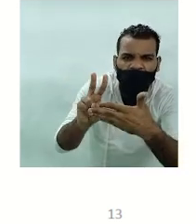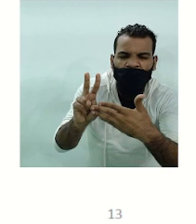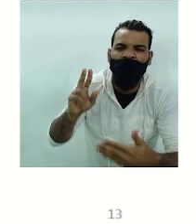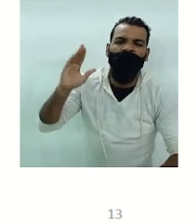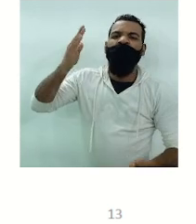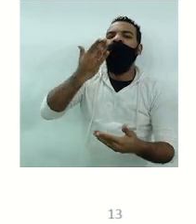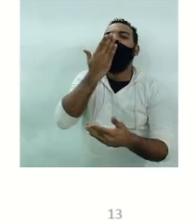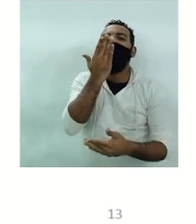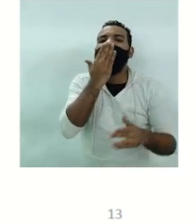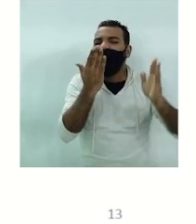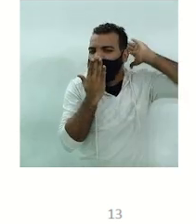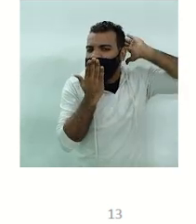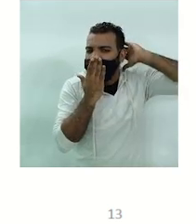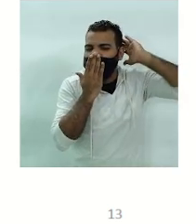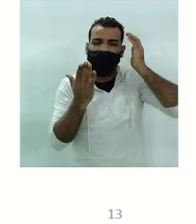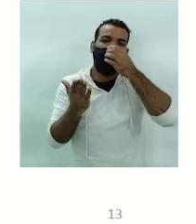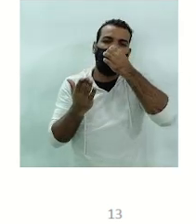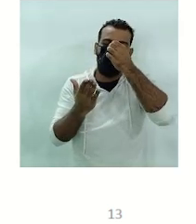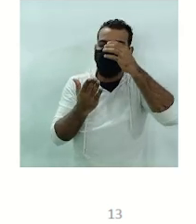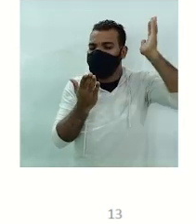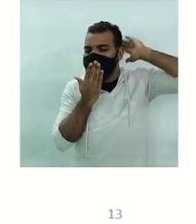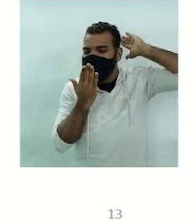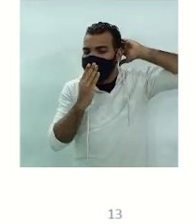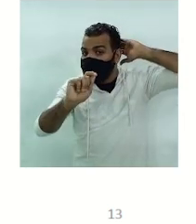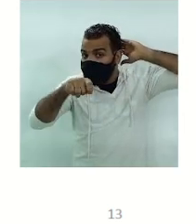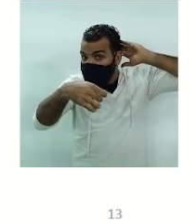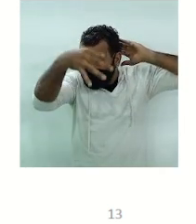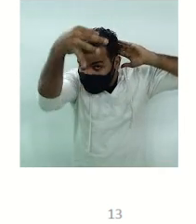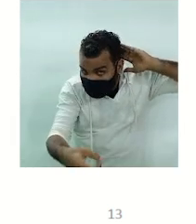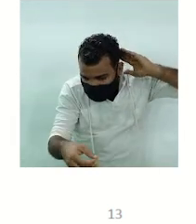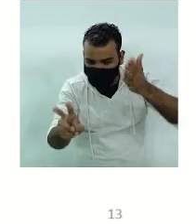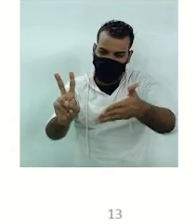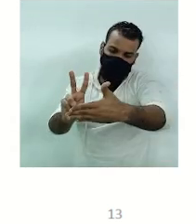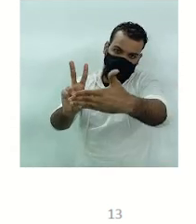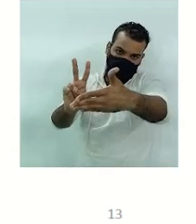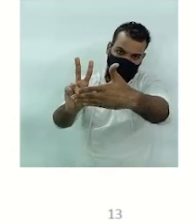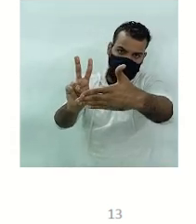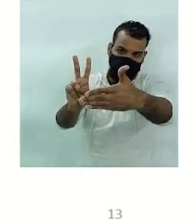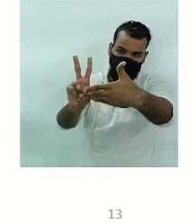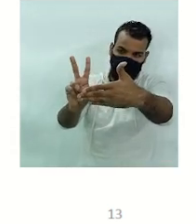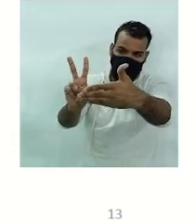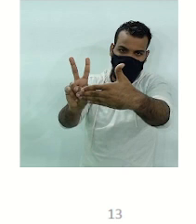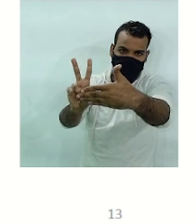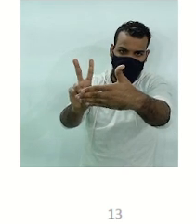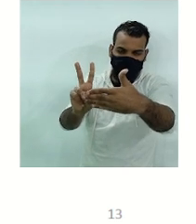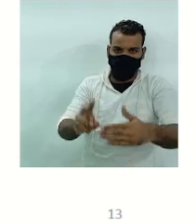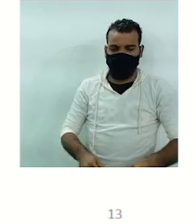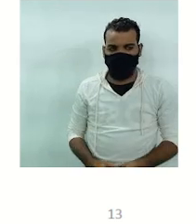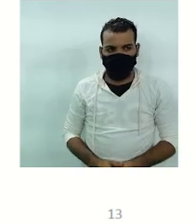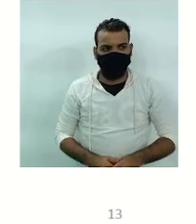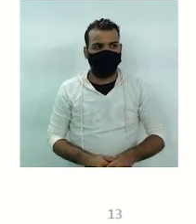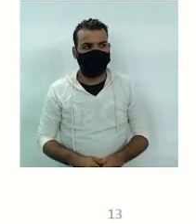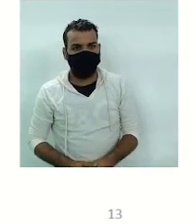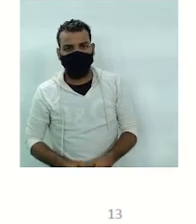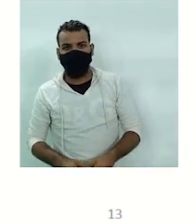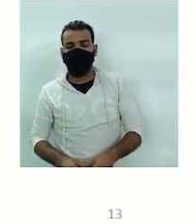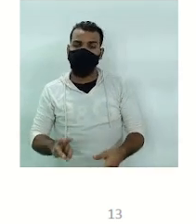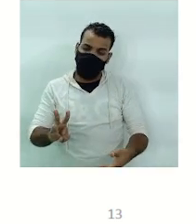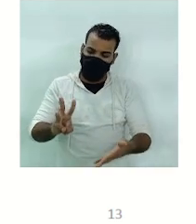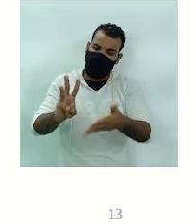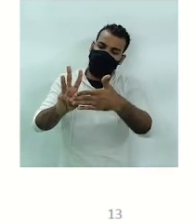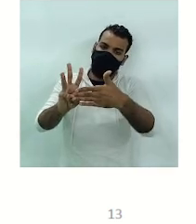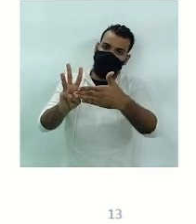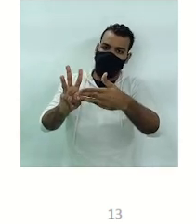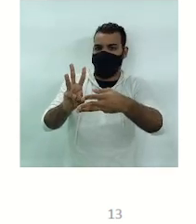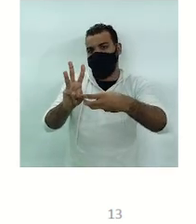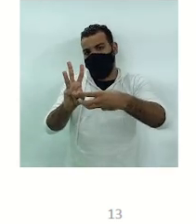catolicismo da língua e o imaginário tupi. Então, Antônio entoava cerimônia